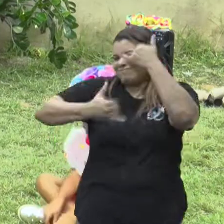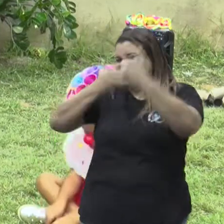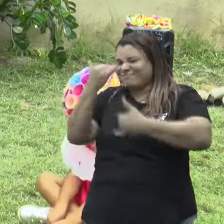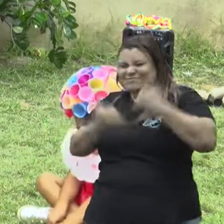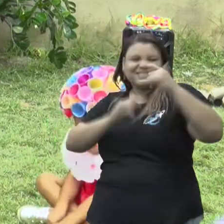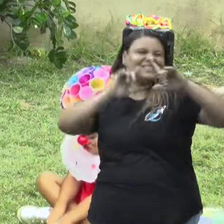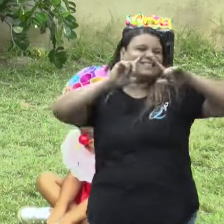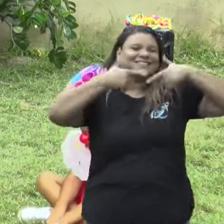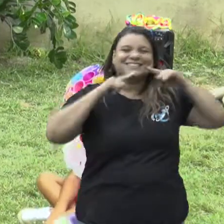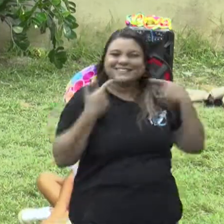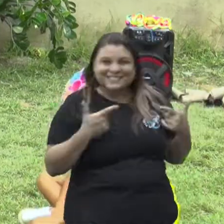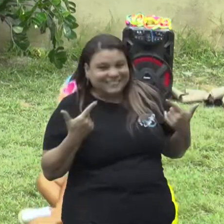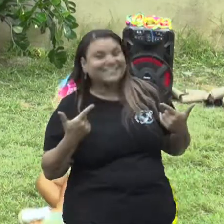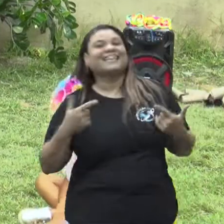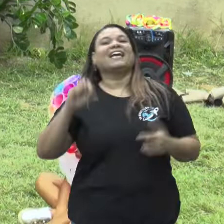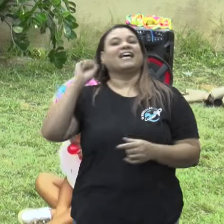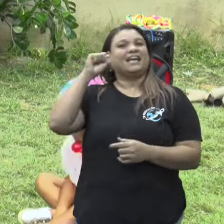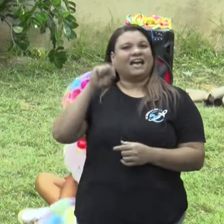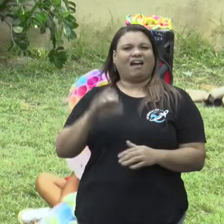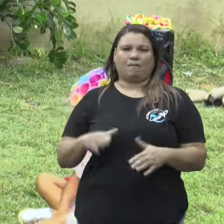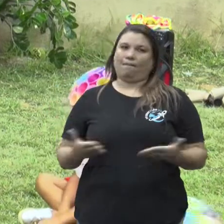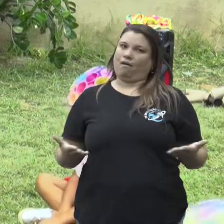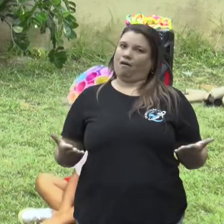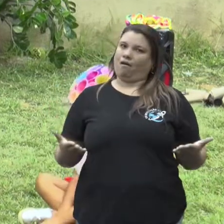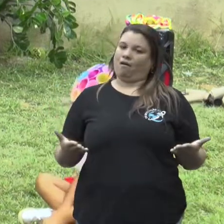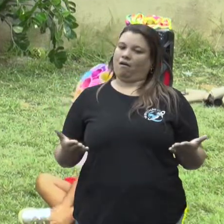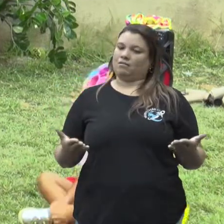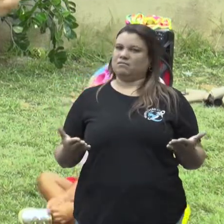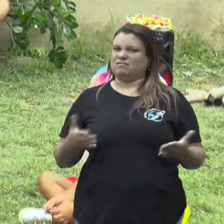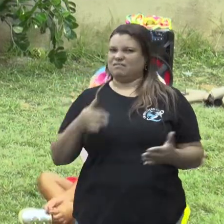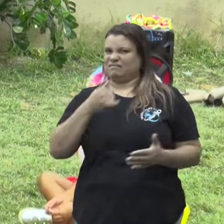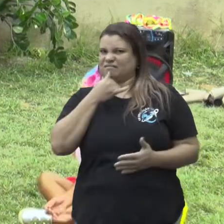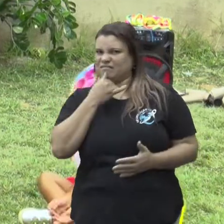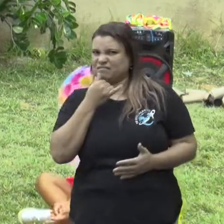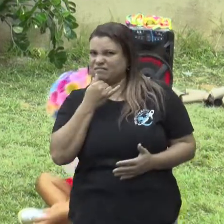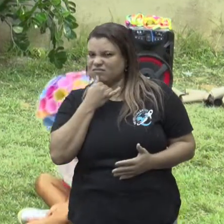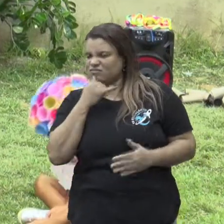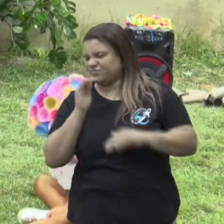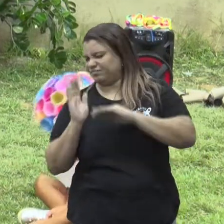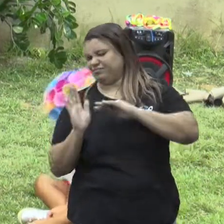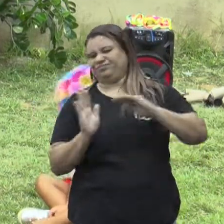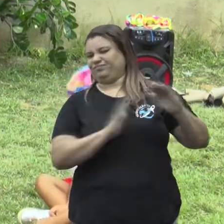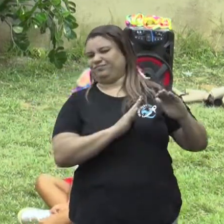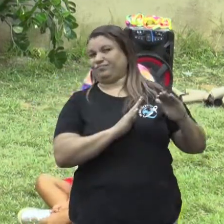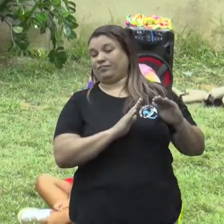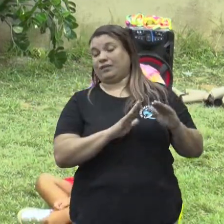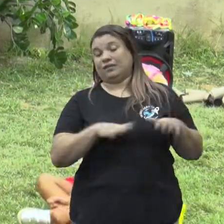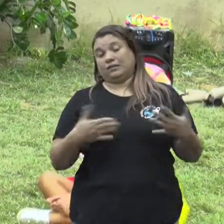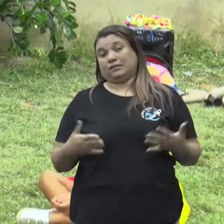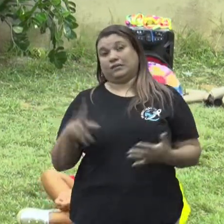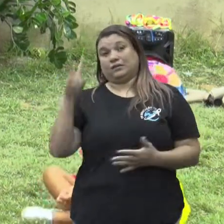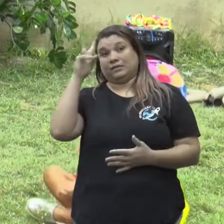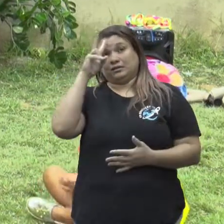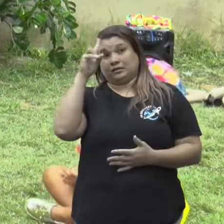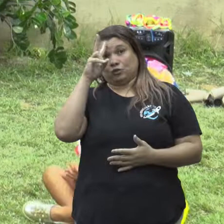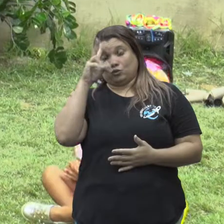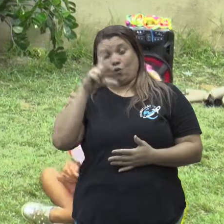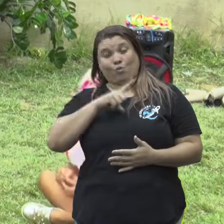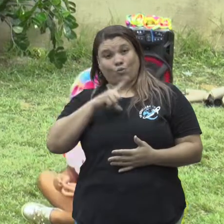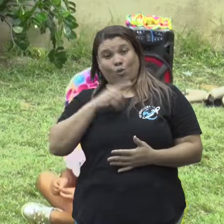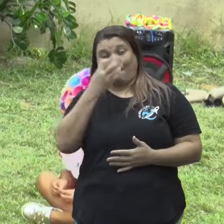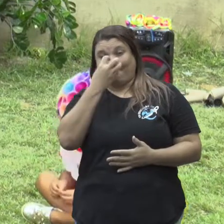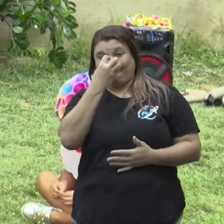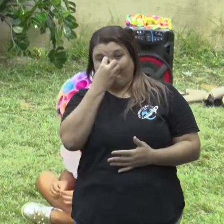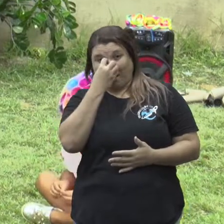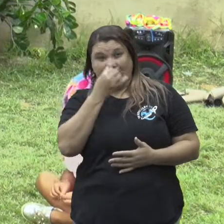triste? Eu não gosto. Mas um palhaço, ele se chama Pirulito. Vou falar?